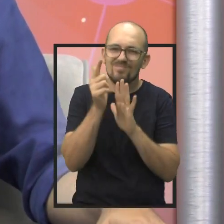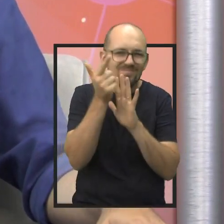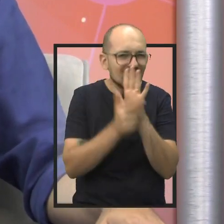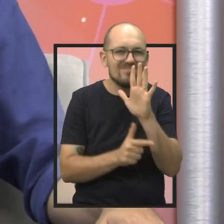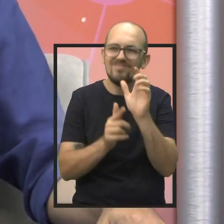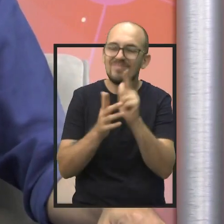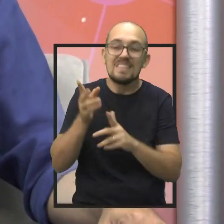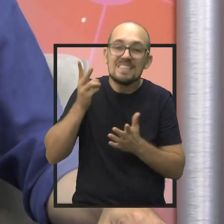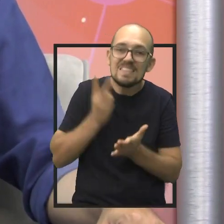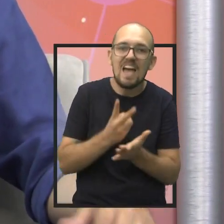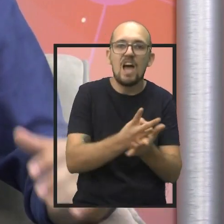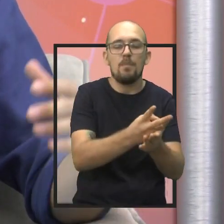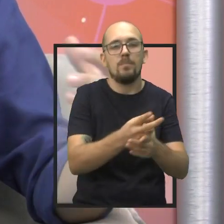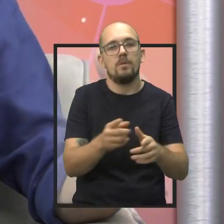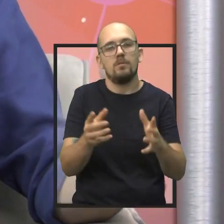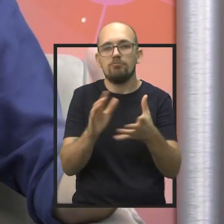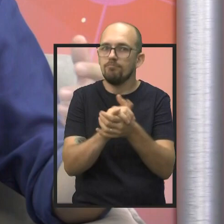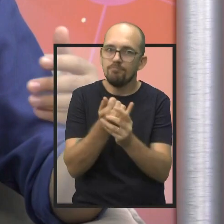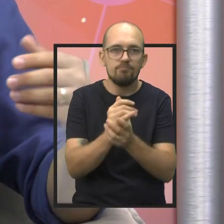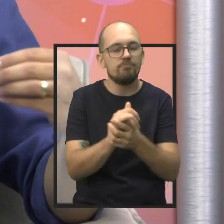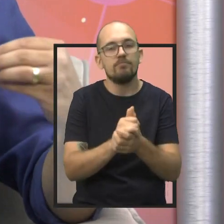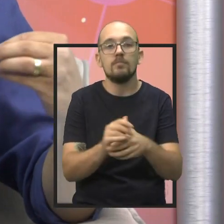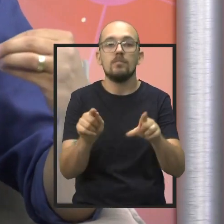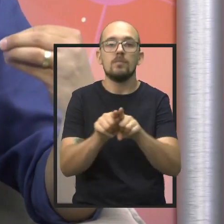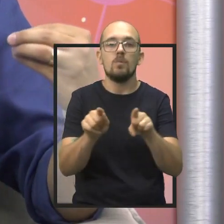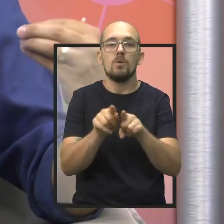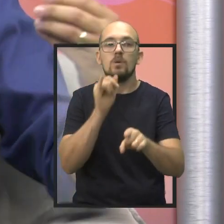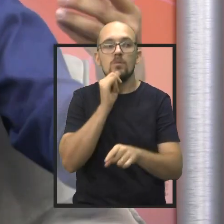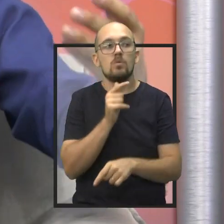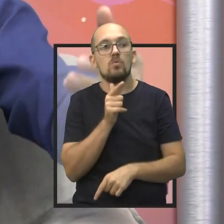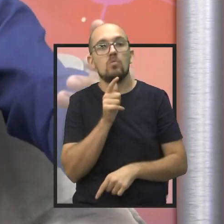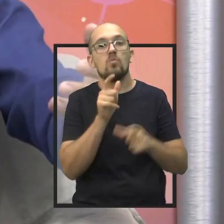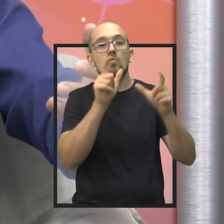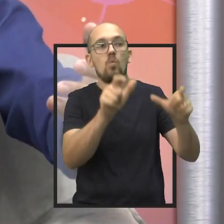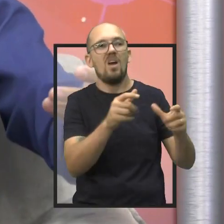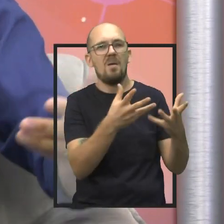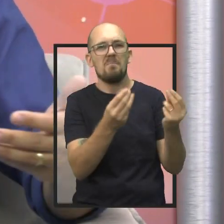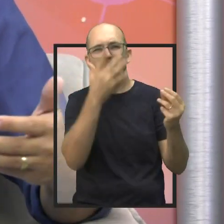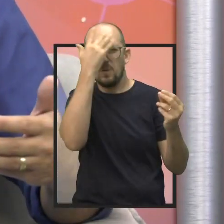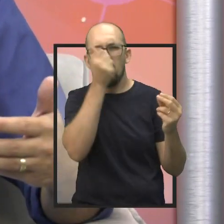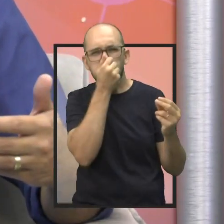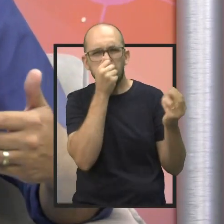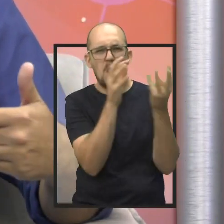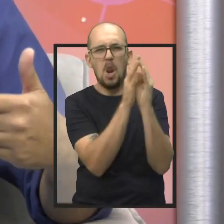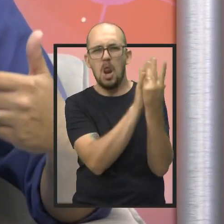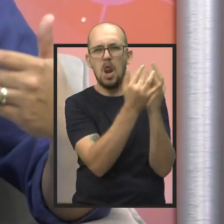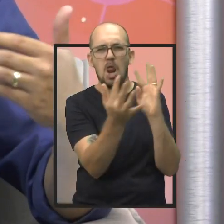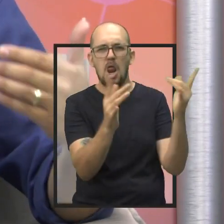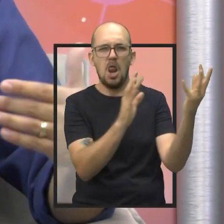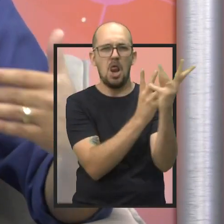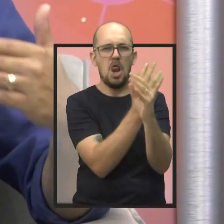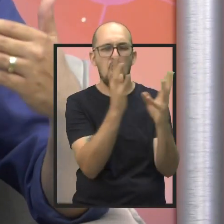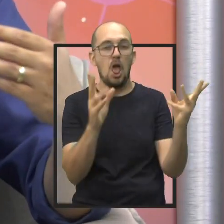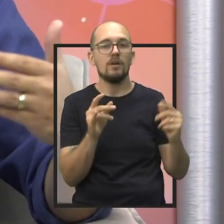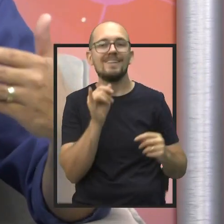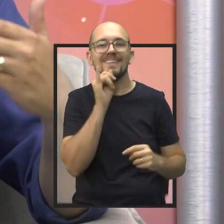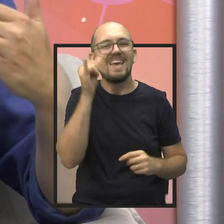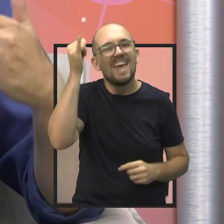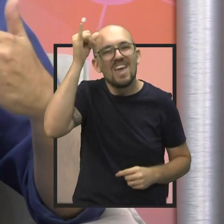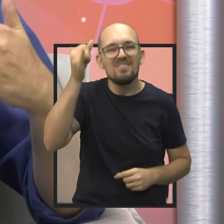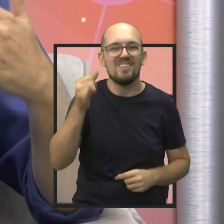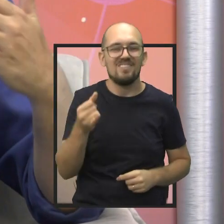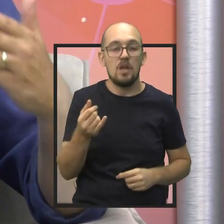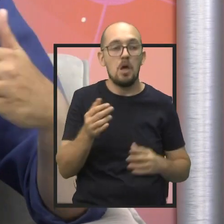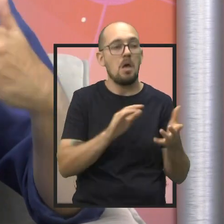mãos, evitar em locais em que você tem contato com muitas pessoas, de ficar colocando a mão